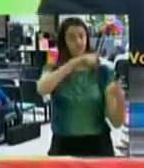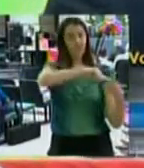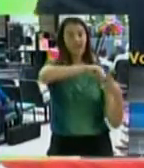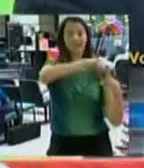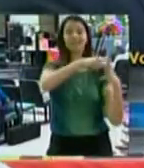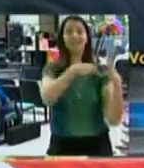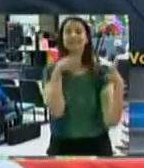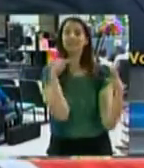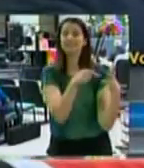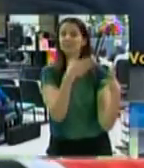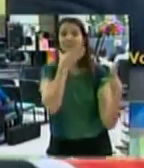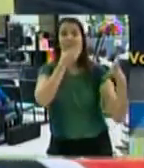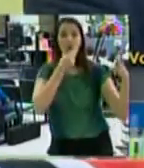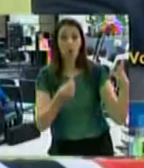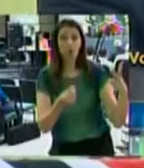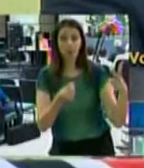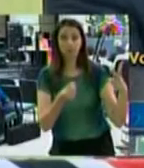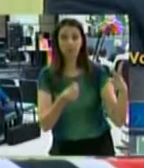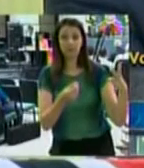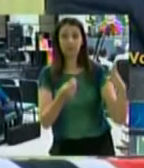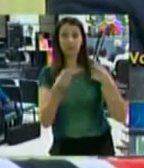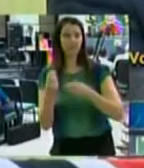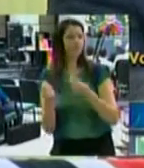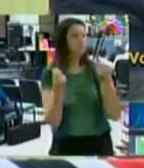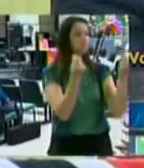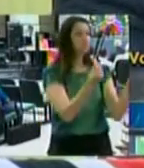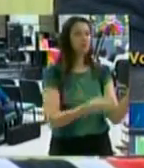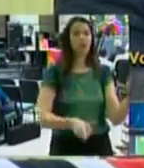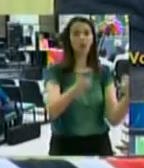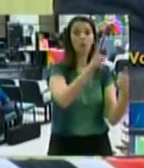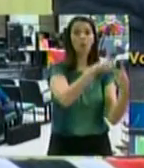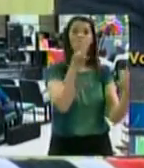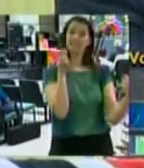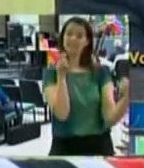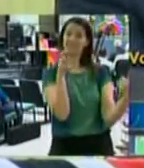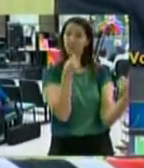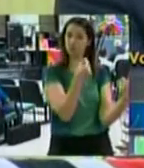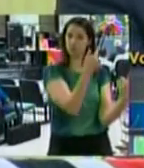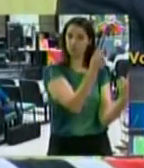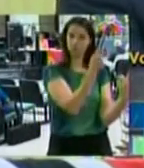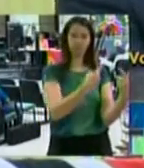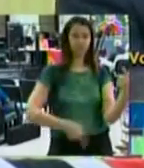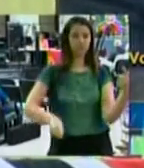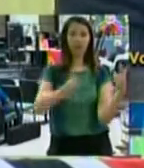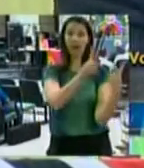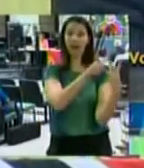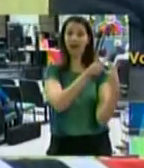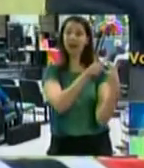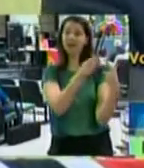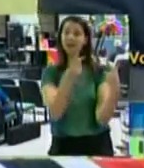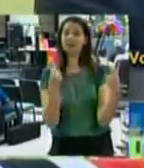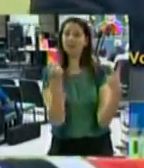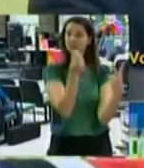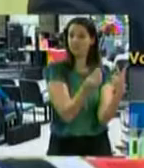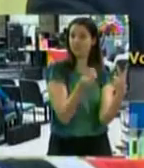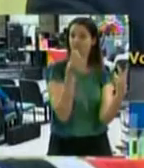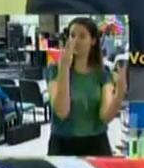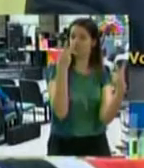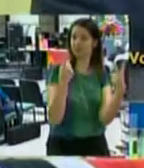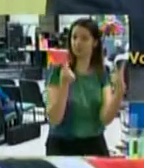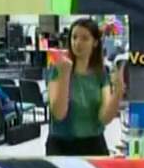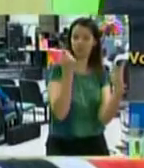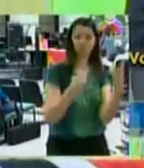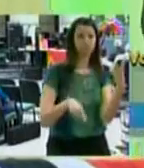ele está entregando na mão de um, cinco. Na mão de outro, três. E na mão de outro,